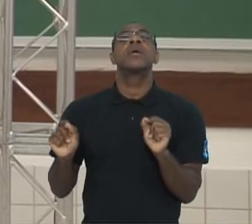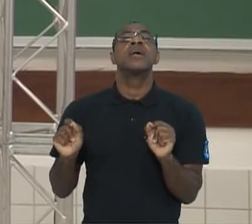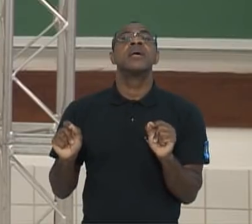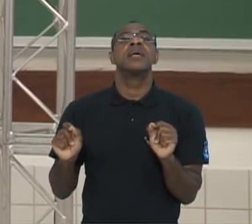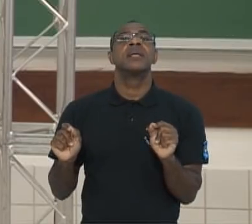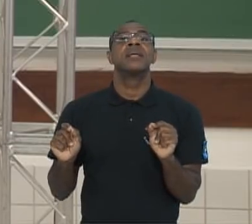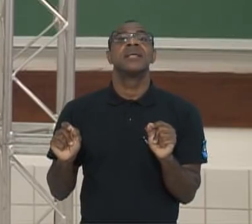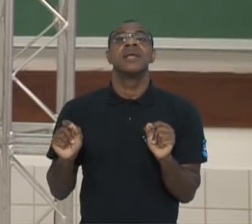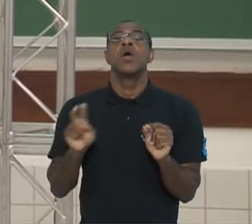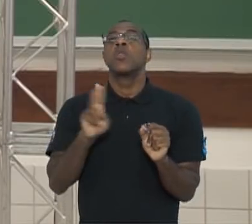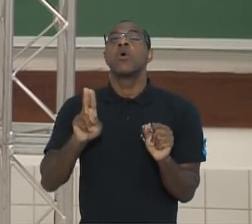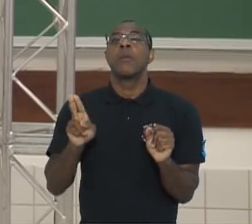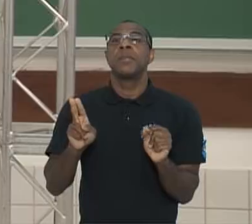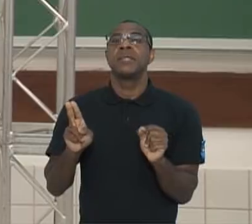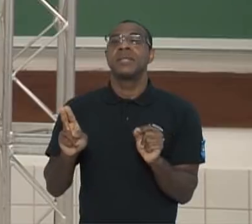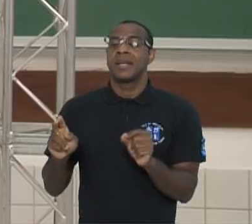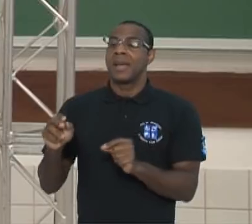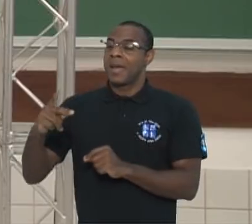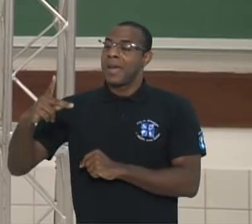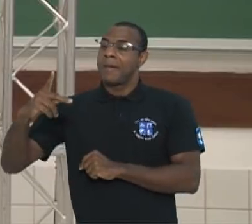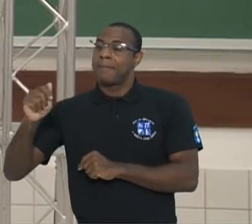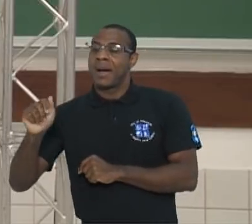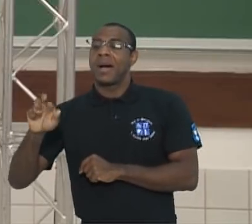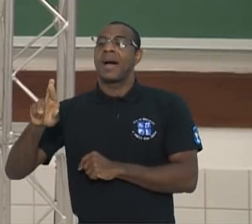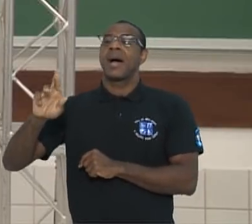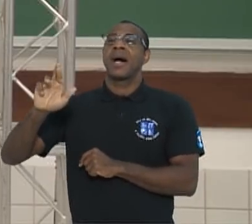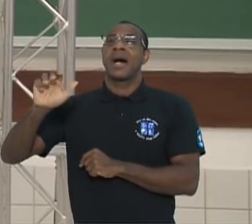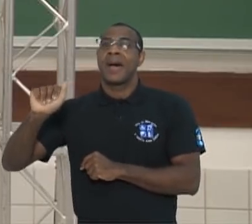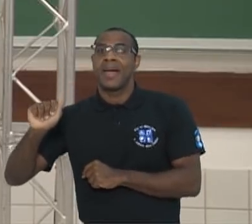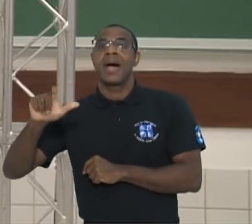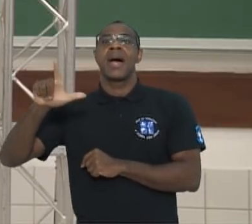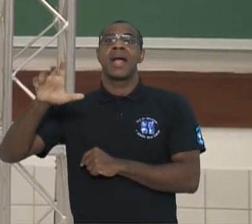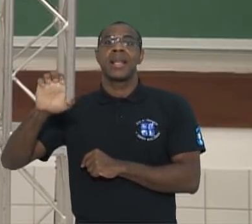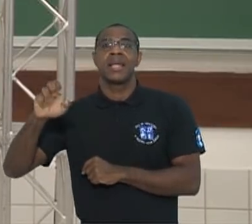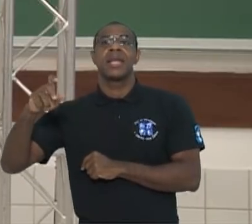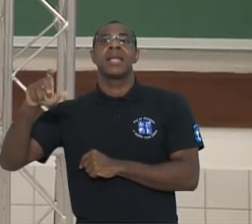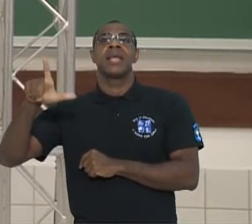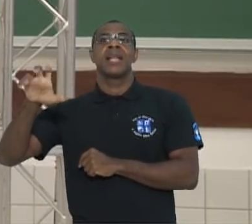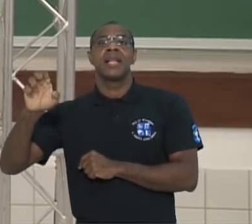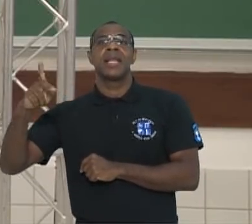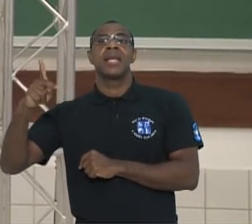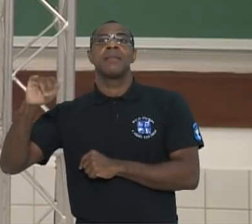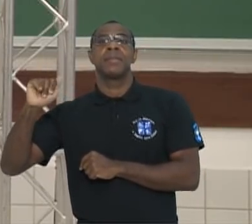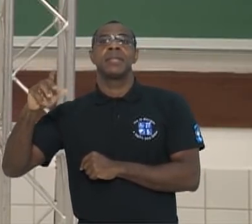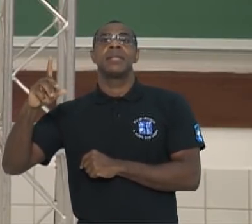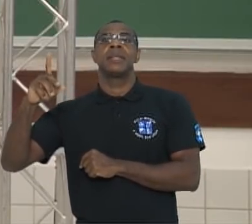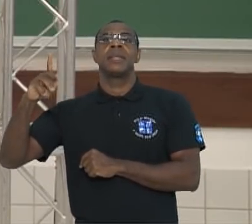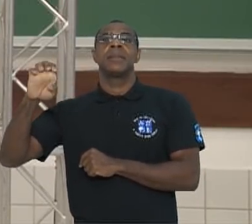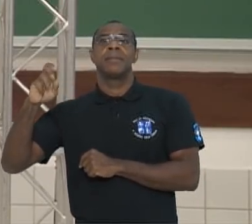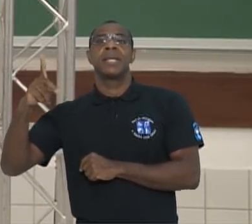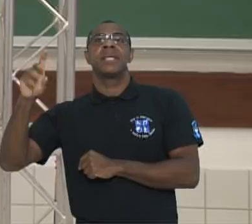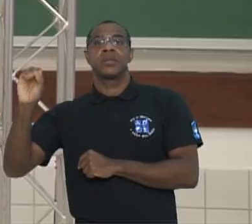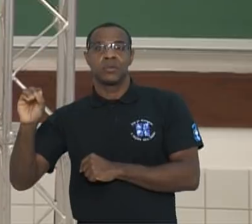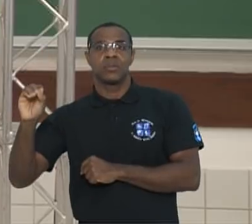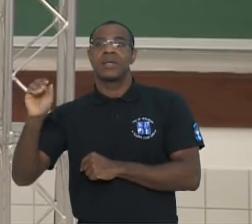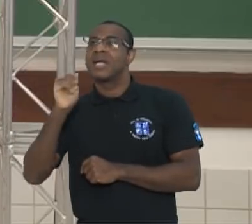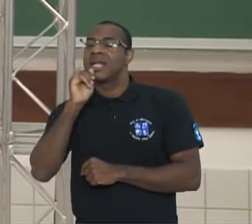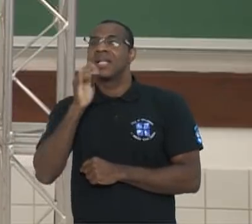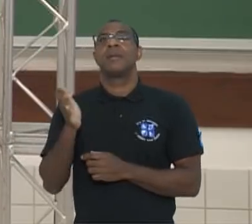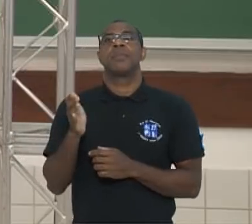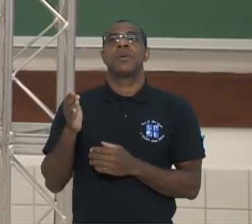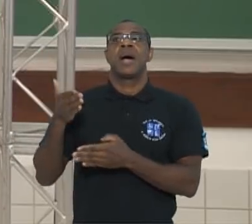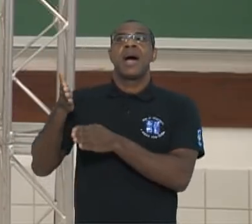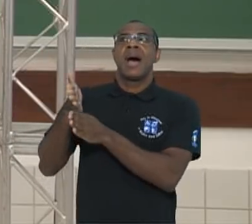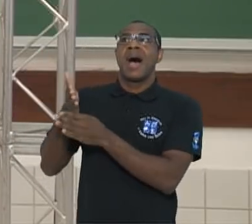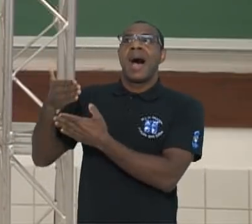de paralelepípedo. Por exemplo, aonde você está aí agora? A parede provavelmente seja um paralelepípedo,